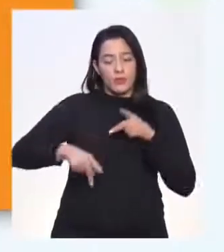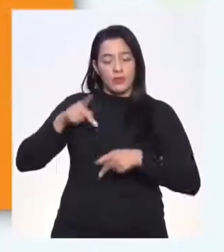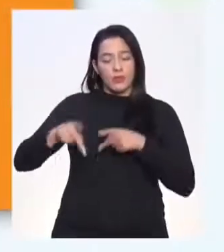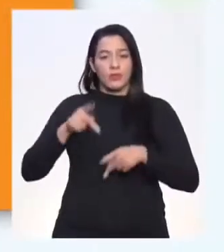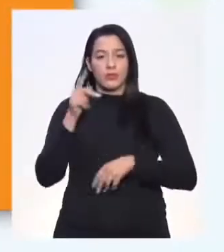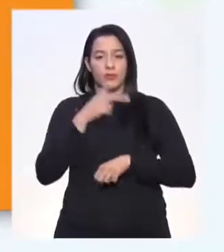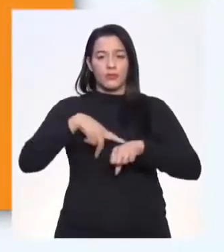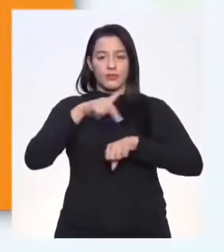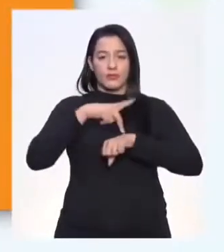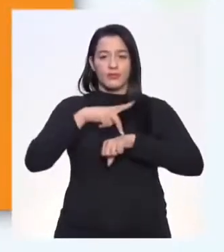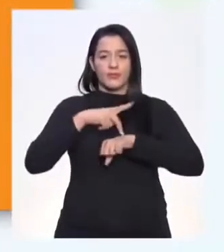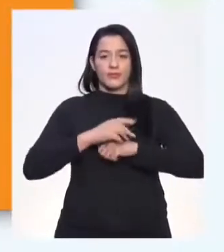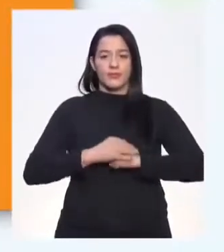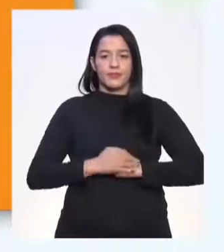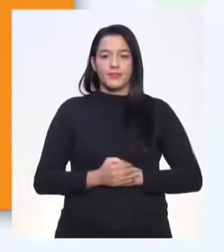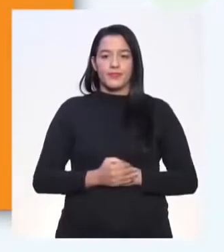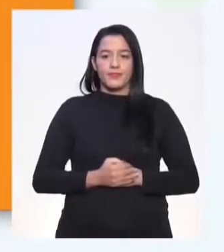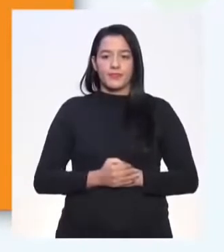país.